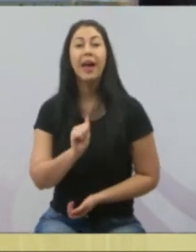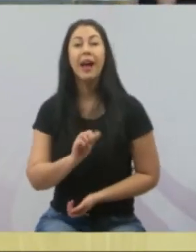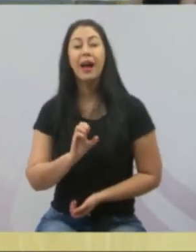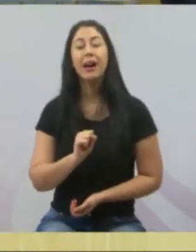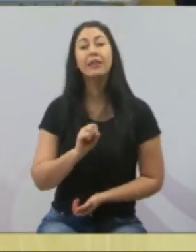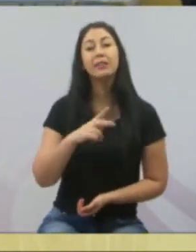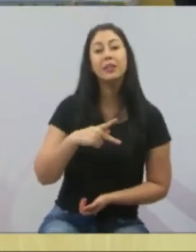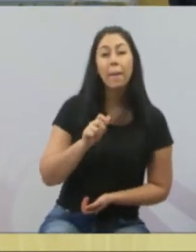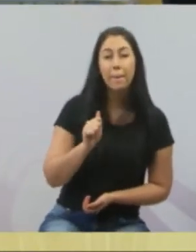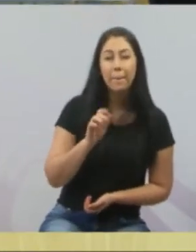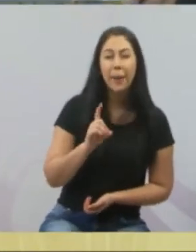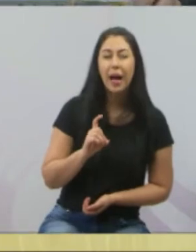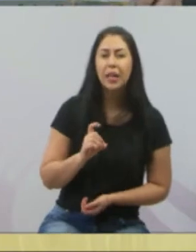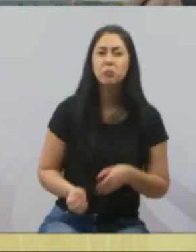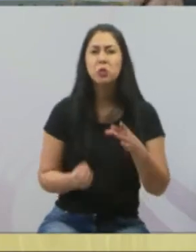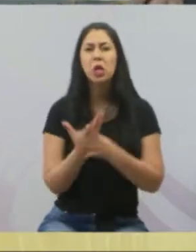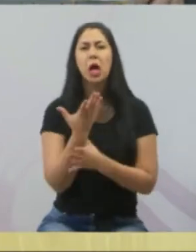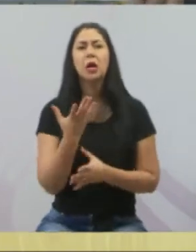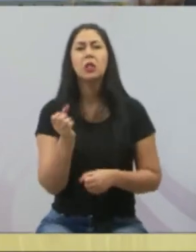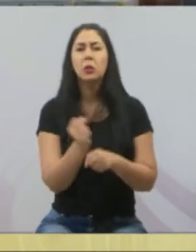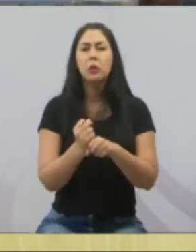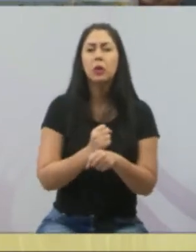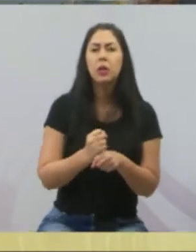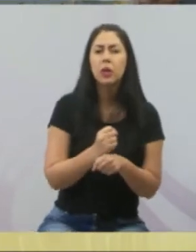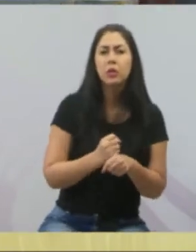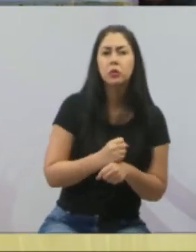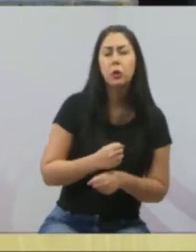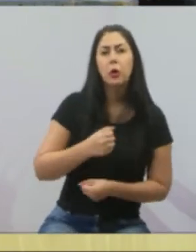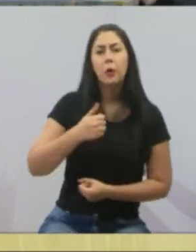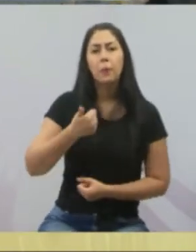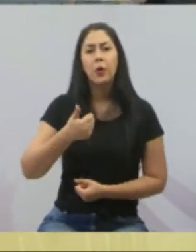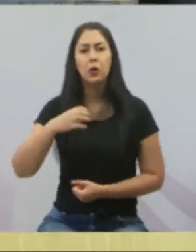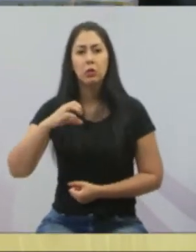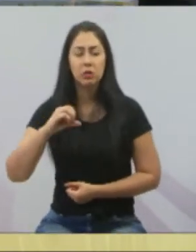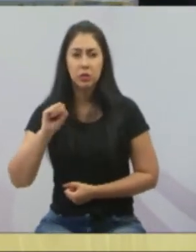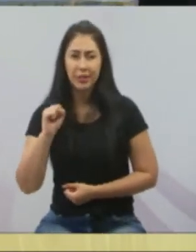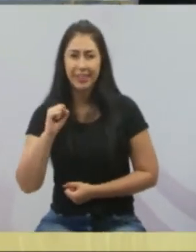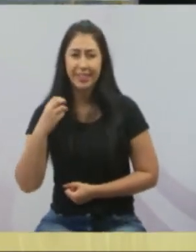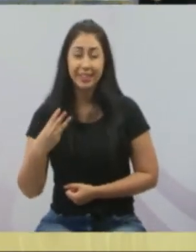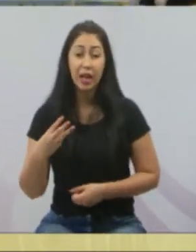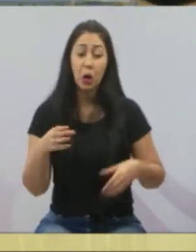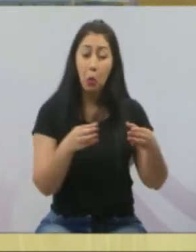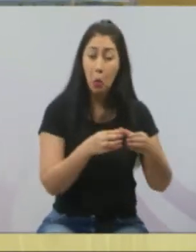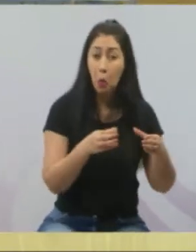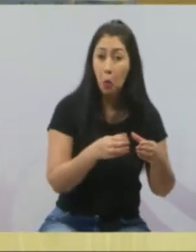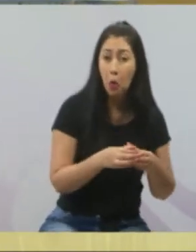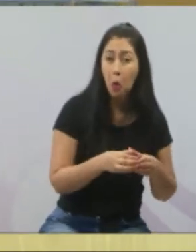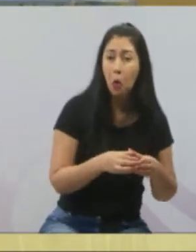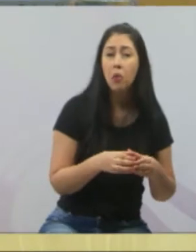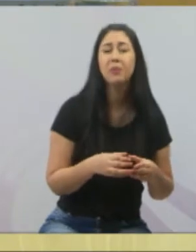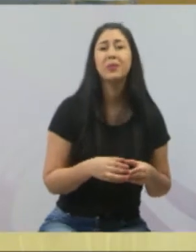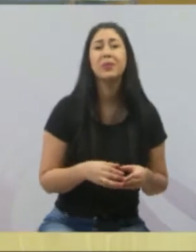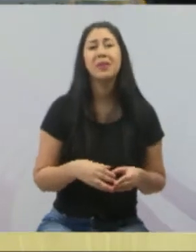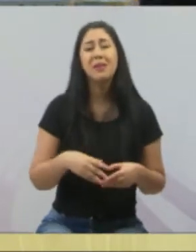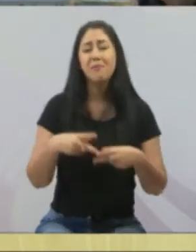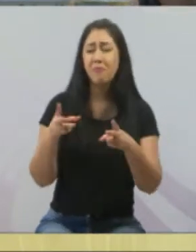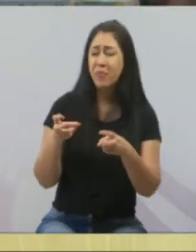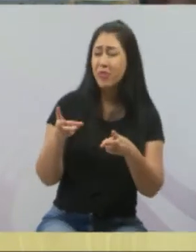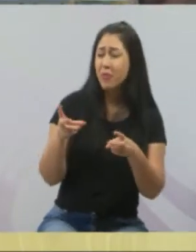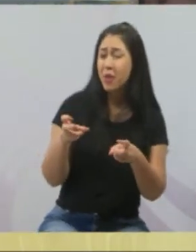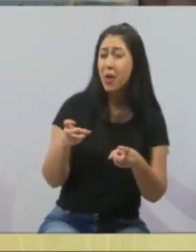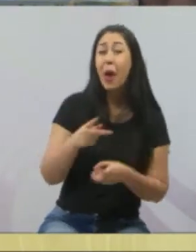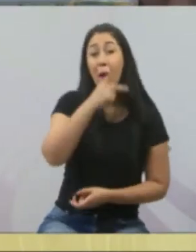regimentais, seja oficiado a IDP, solicitando a poda das árvores existentes na extensão da Avenida João Batista de Santana, no bairro Bandeira Branca 2, em